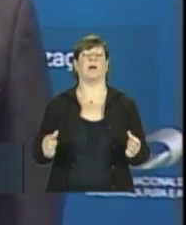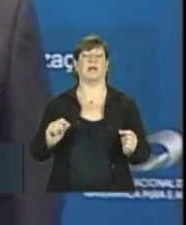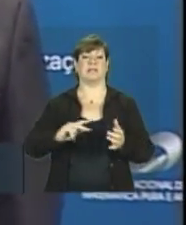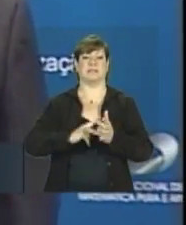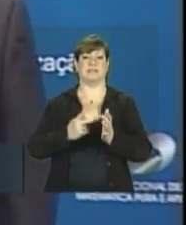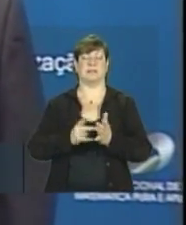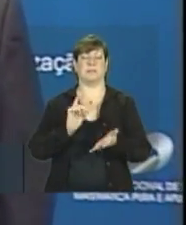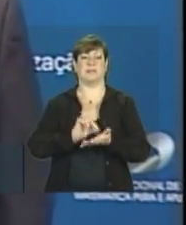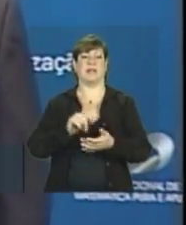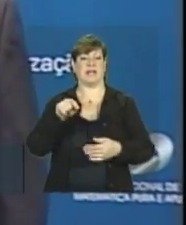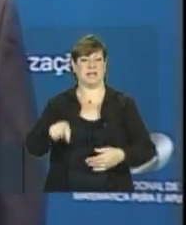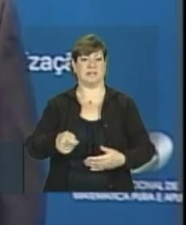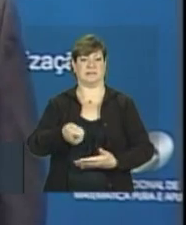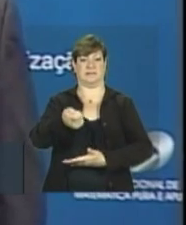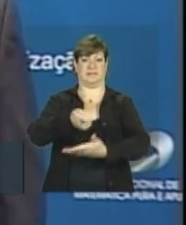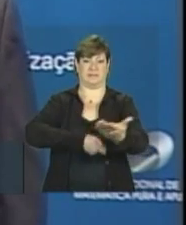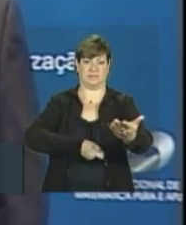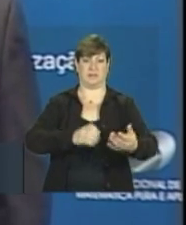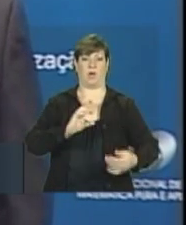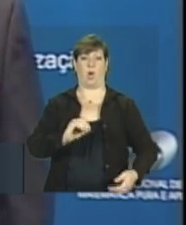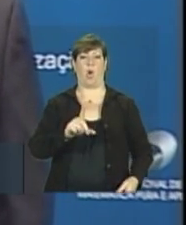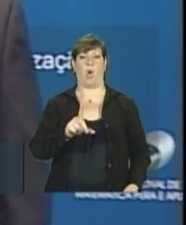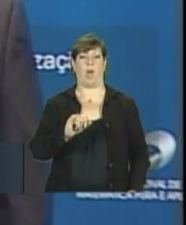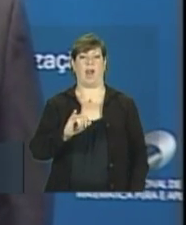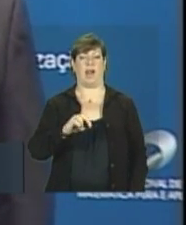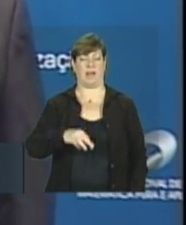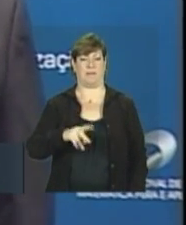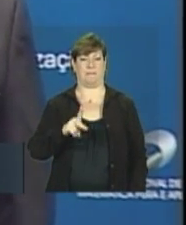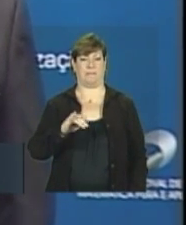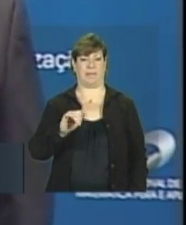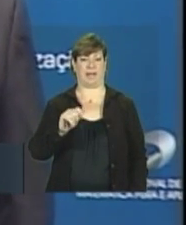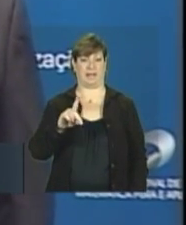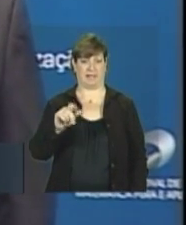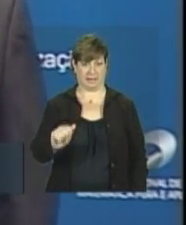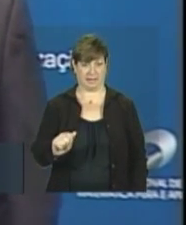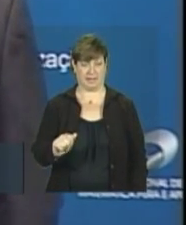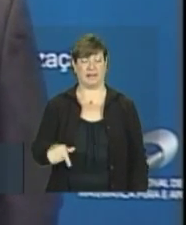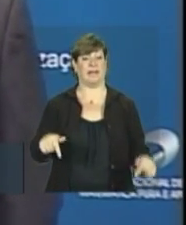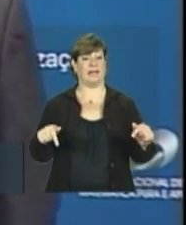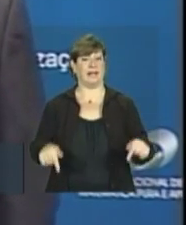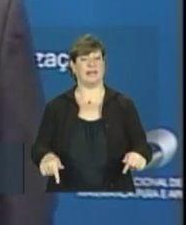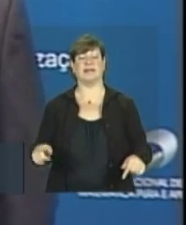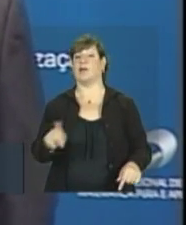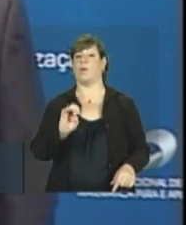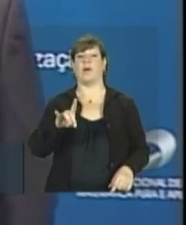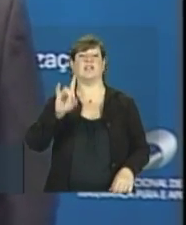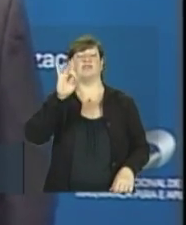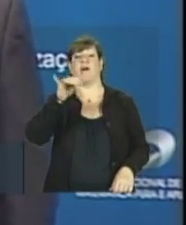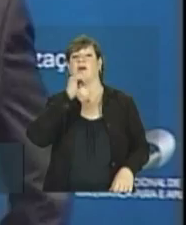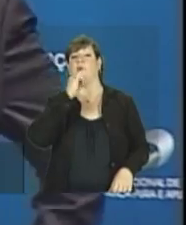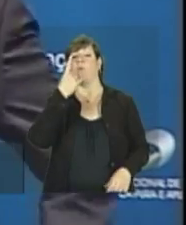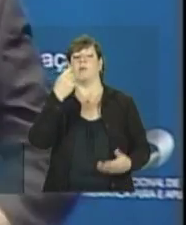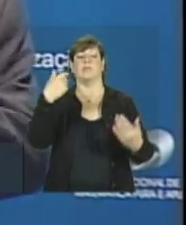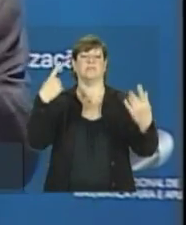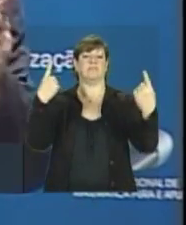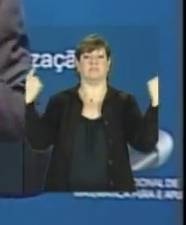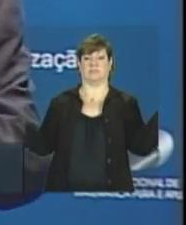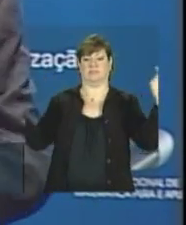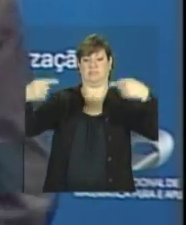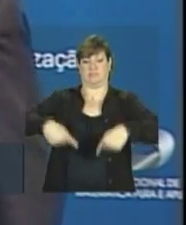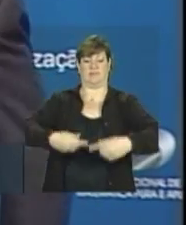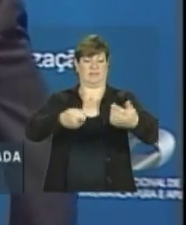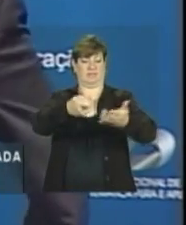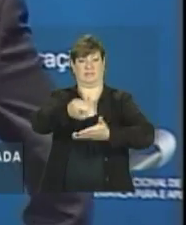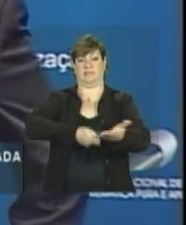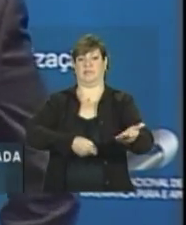realmente essa UBMET. Essa UBMET não é só um concurso. Essa UBMET das escolas públicas, assim como outras